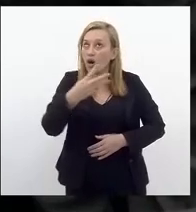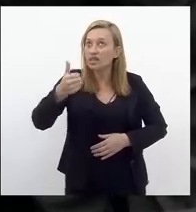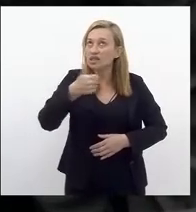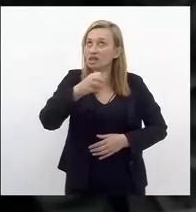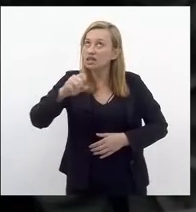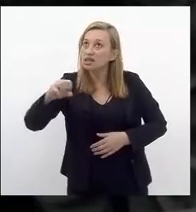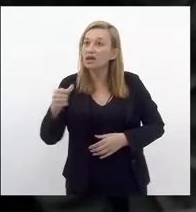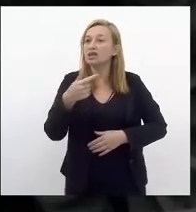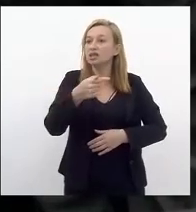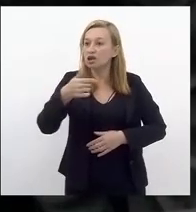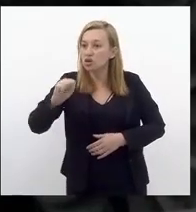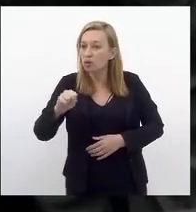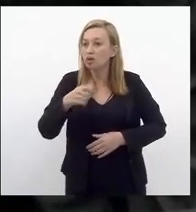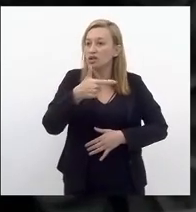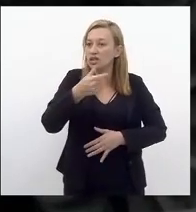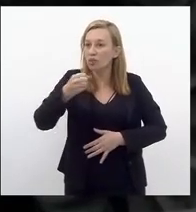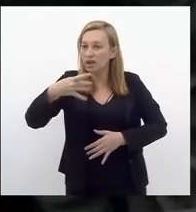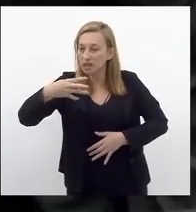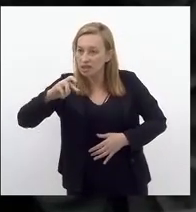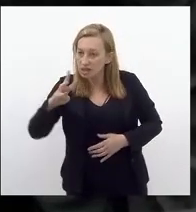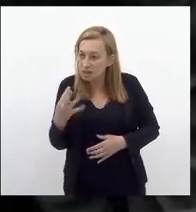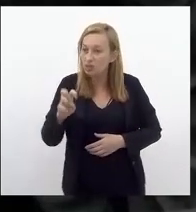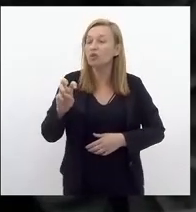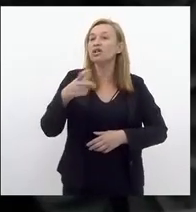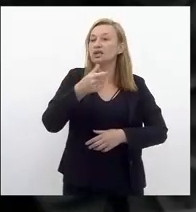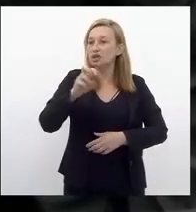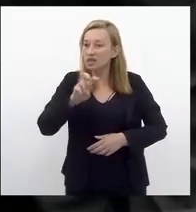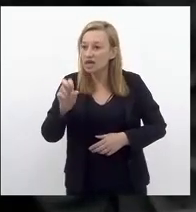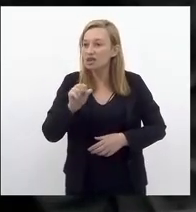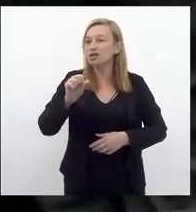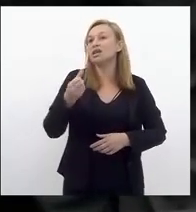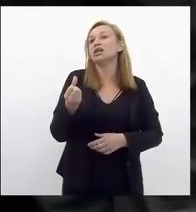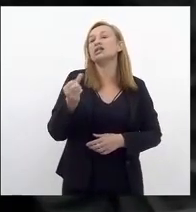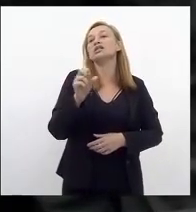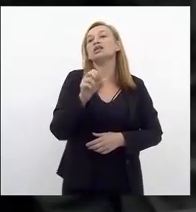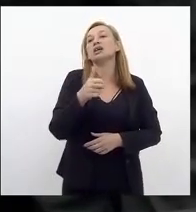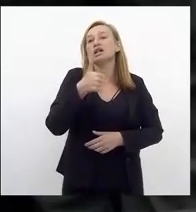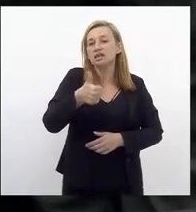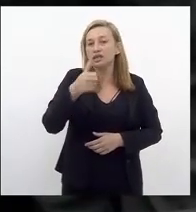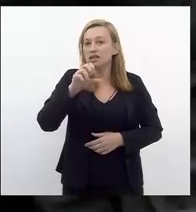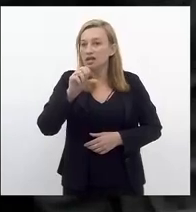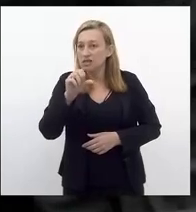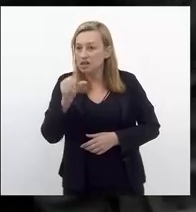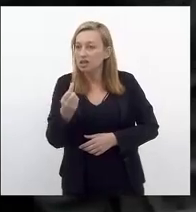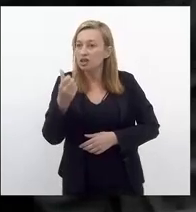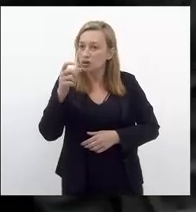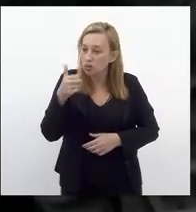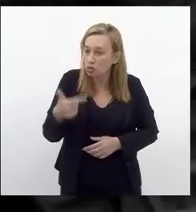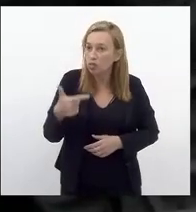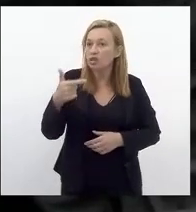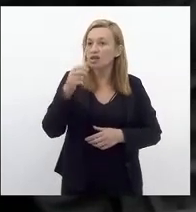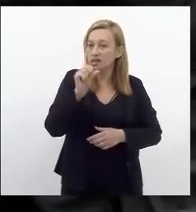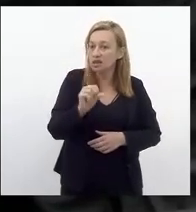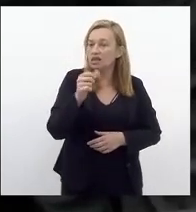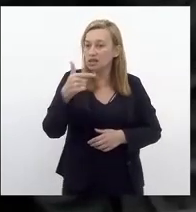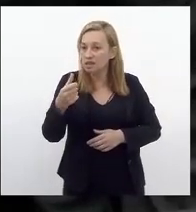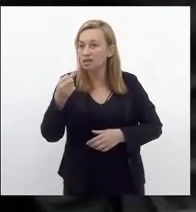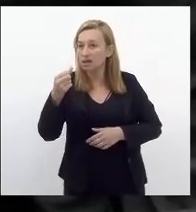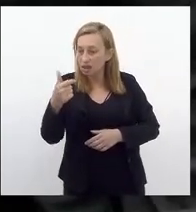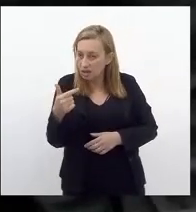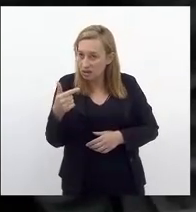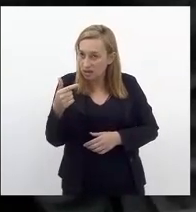117/118 145 155 156 164 166